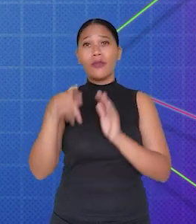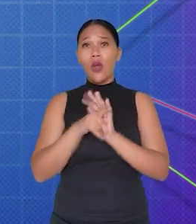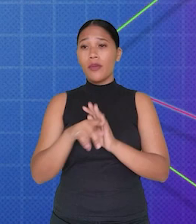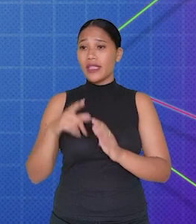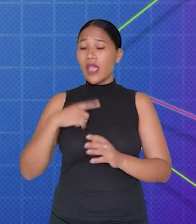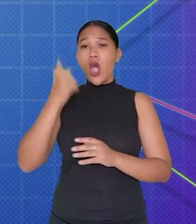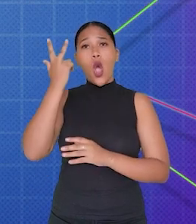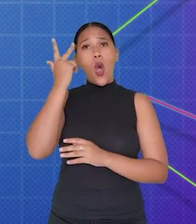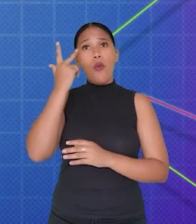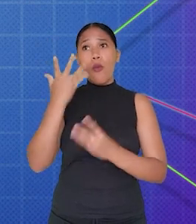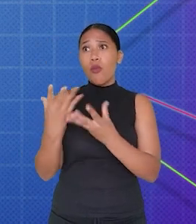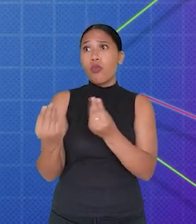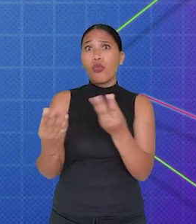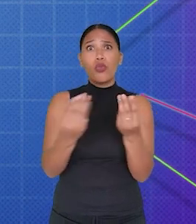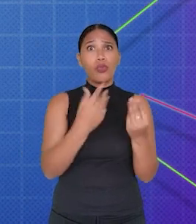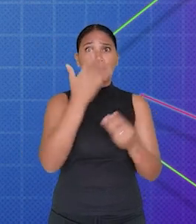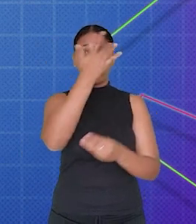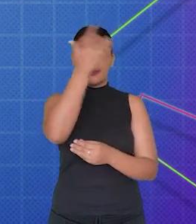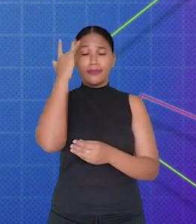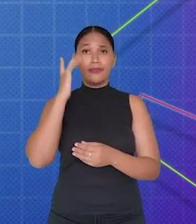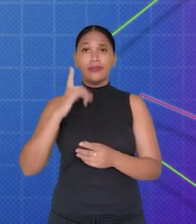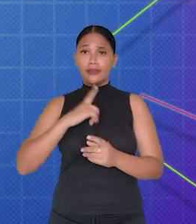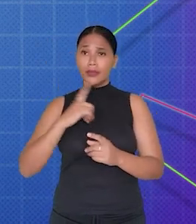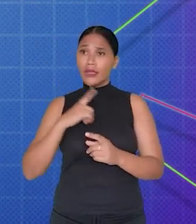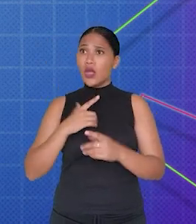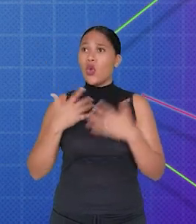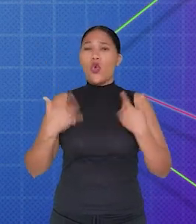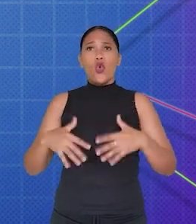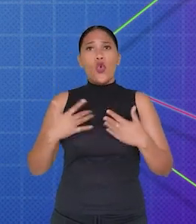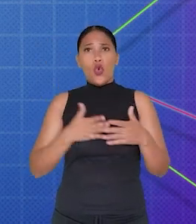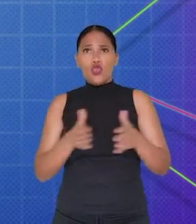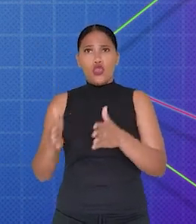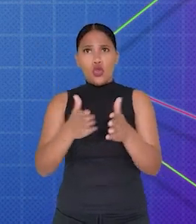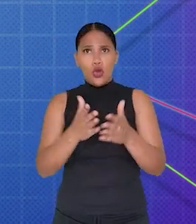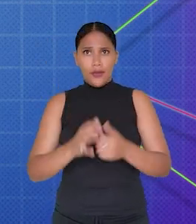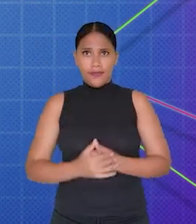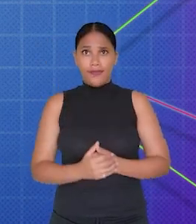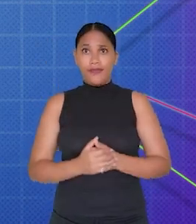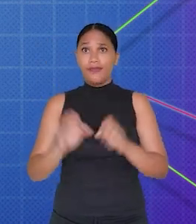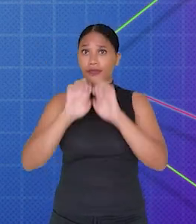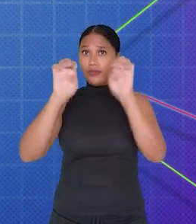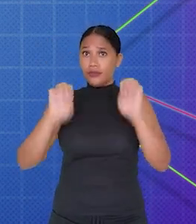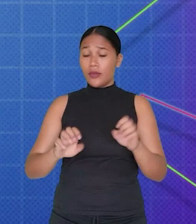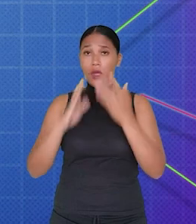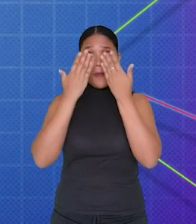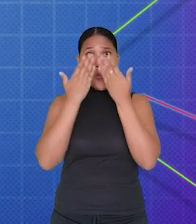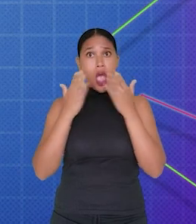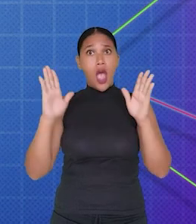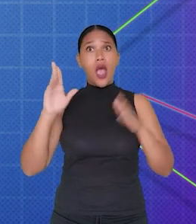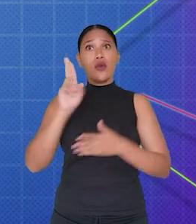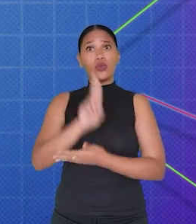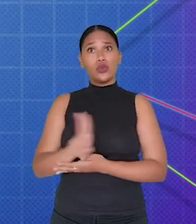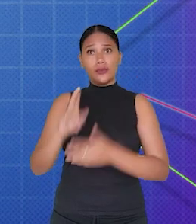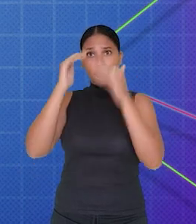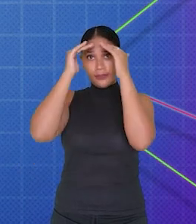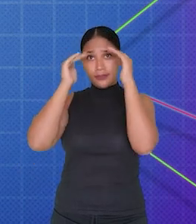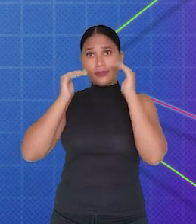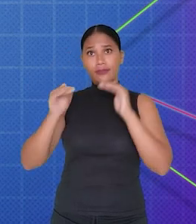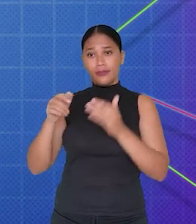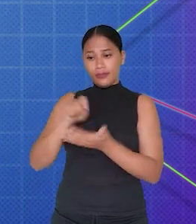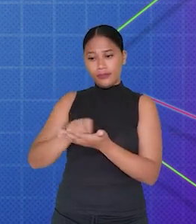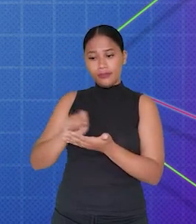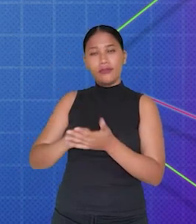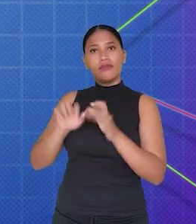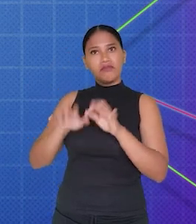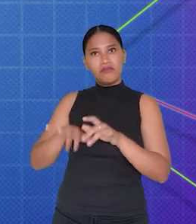explora as etapas comuns que muitos heróis enfrentam ao longo de suas jornadas épicas. É uma estrutura amplamente utilizada e respeitada